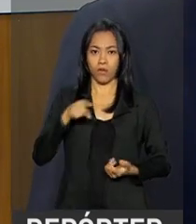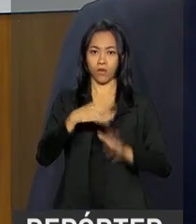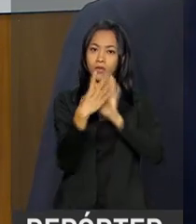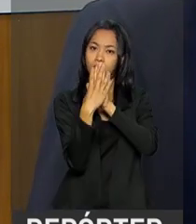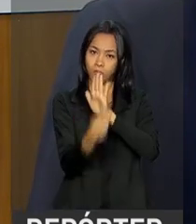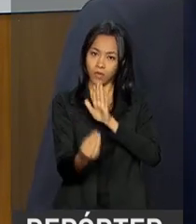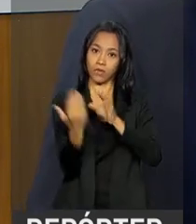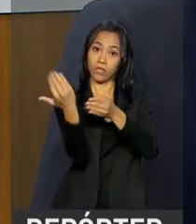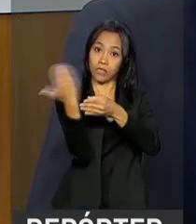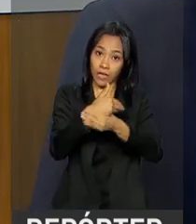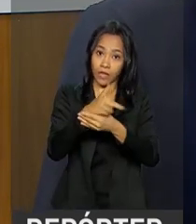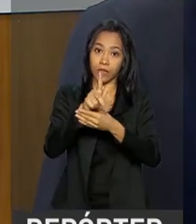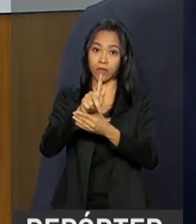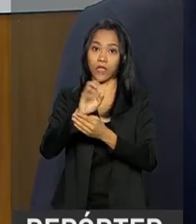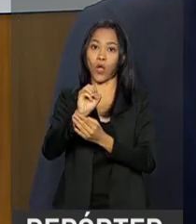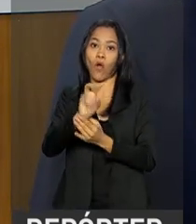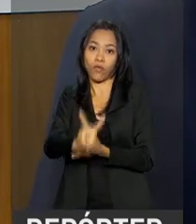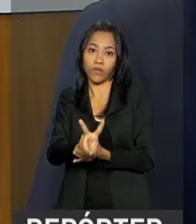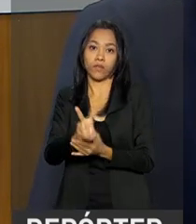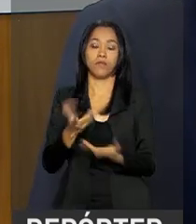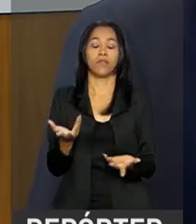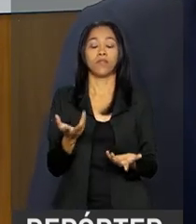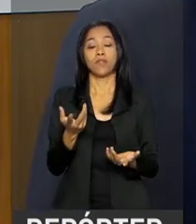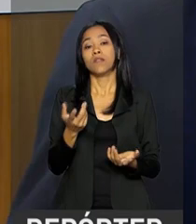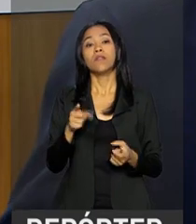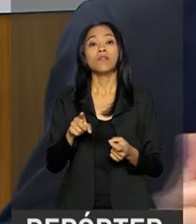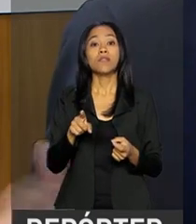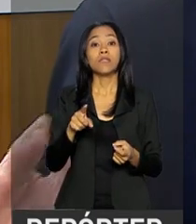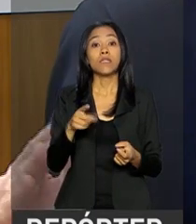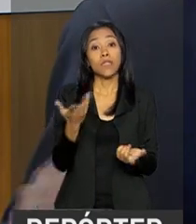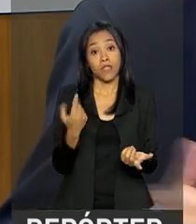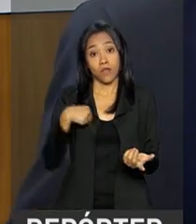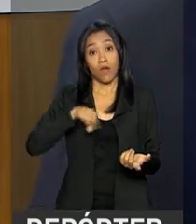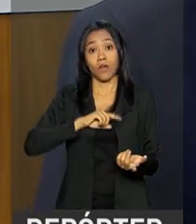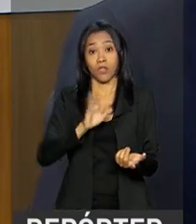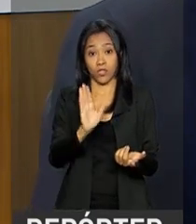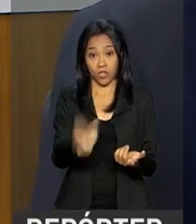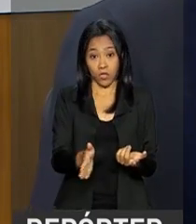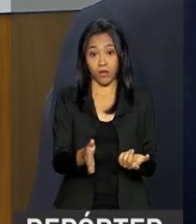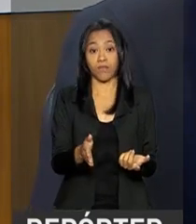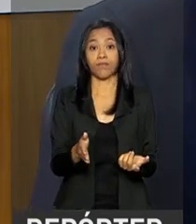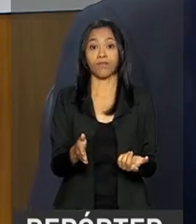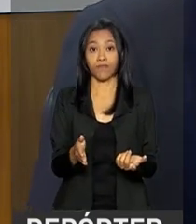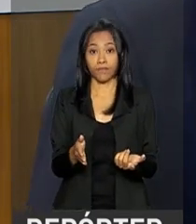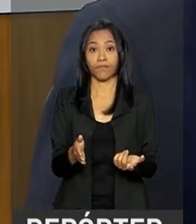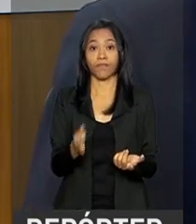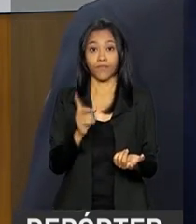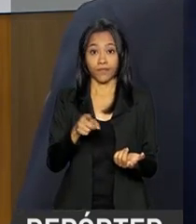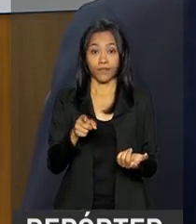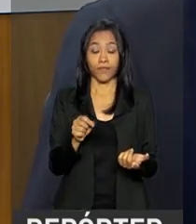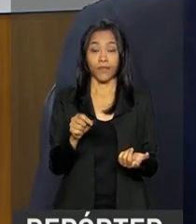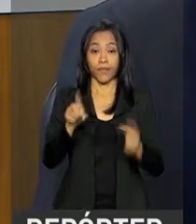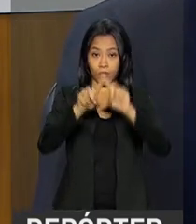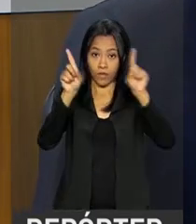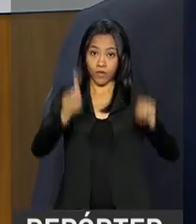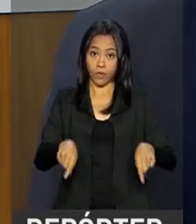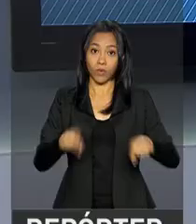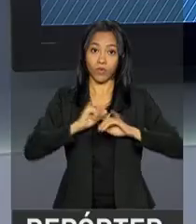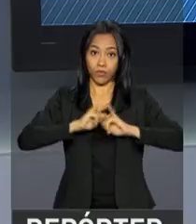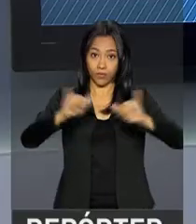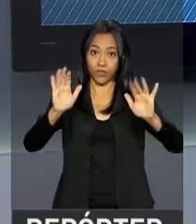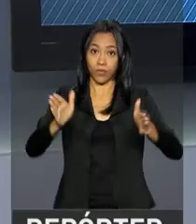para as autoridades, para os, né, dirigentes do governo, uma vez que nós já aplicamos para os servidores em